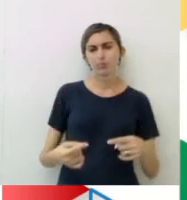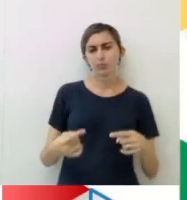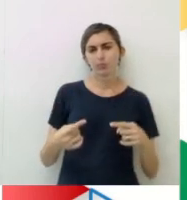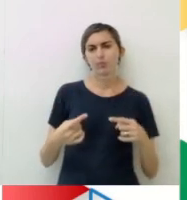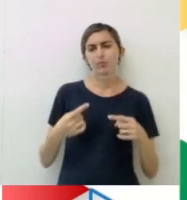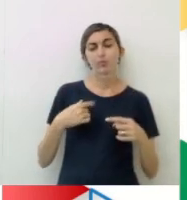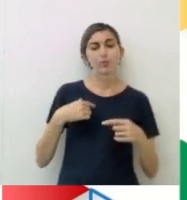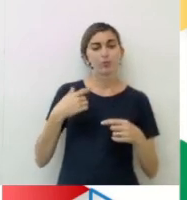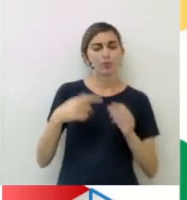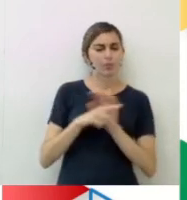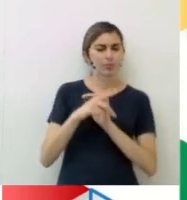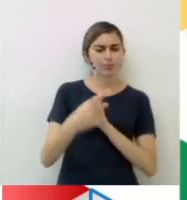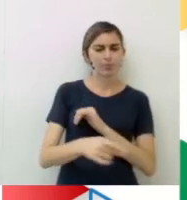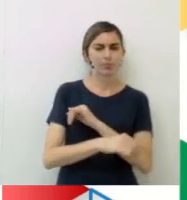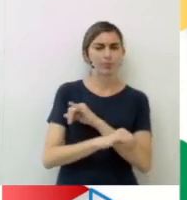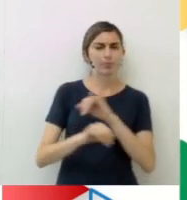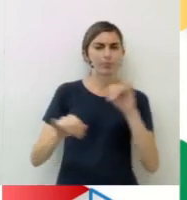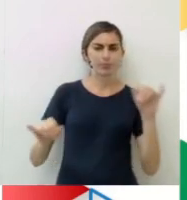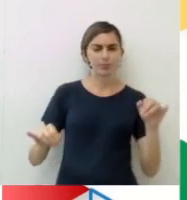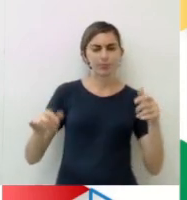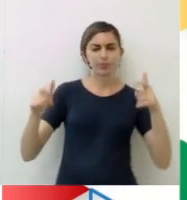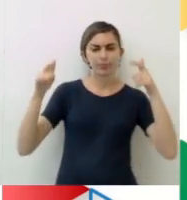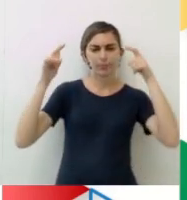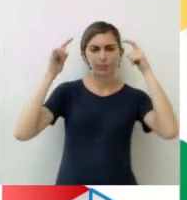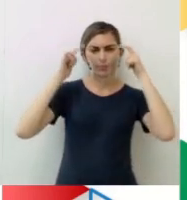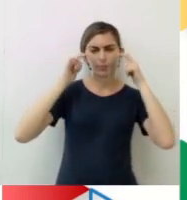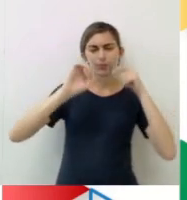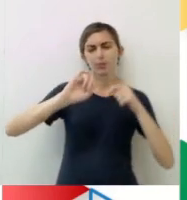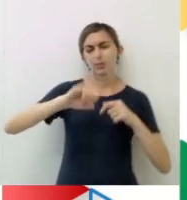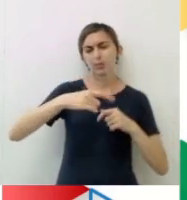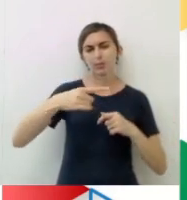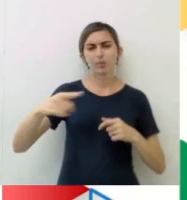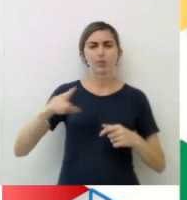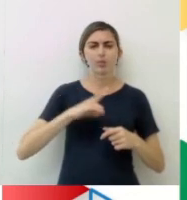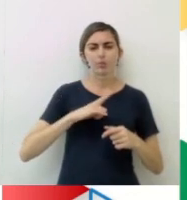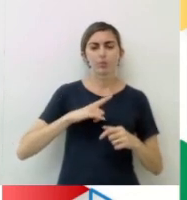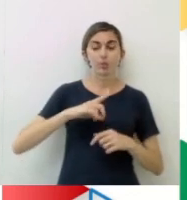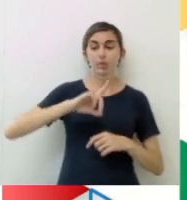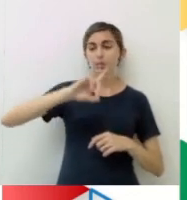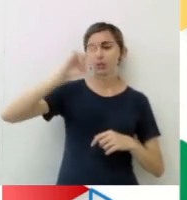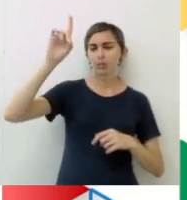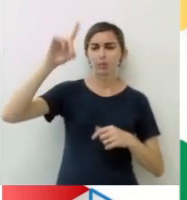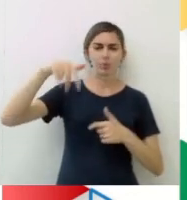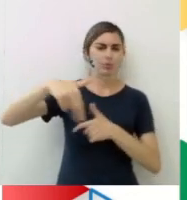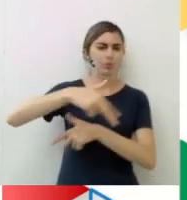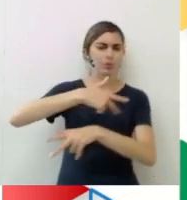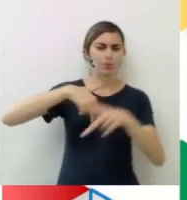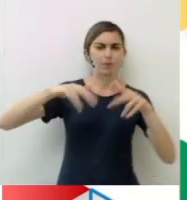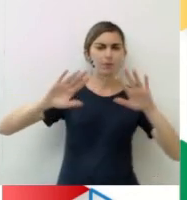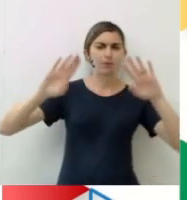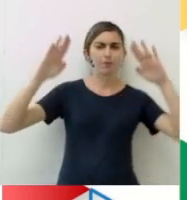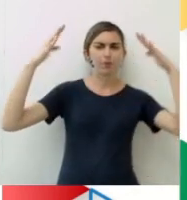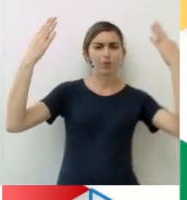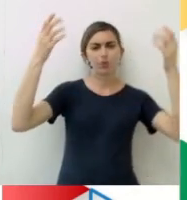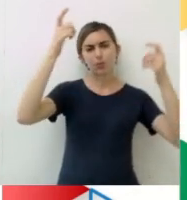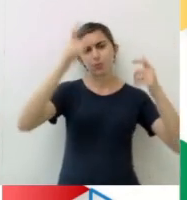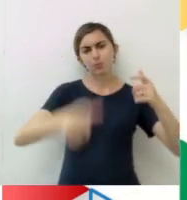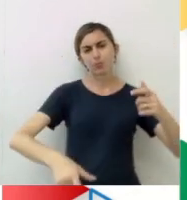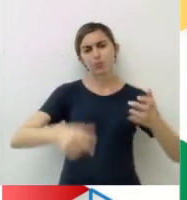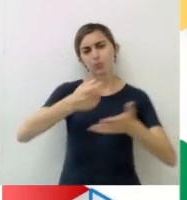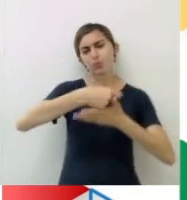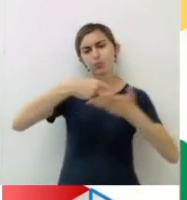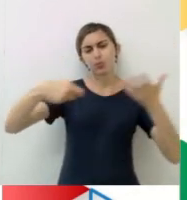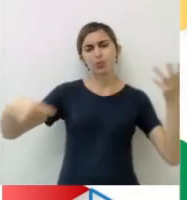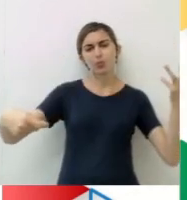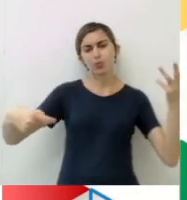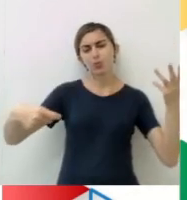cetro. Foi proclamada a rainha dos salões. Tornou-se a deusa dos bailes, a musa dos poetas e